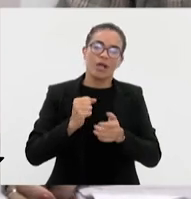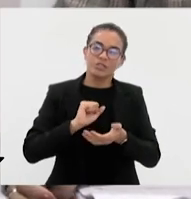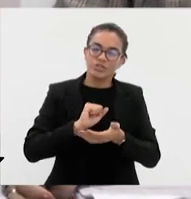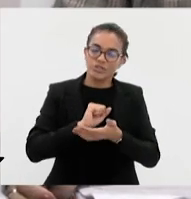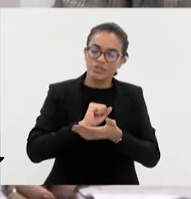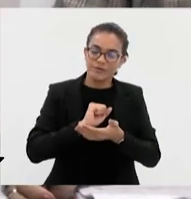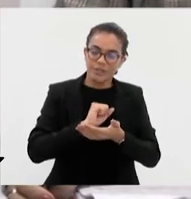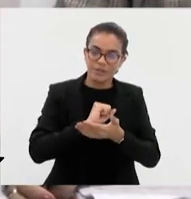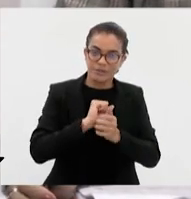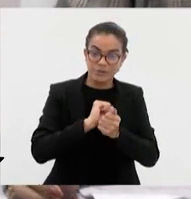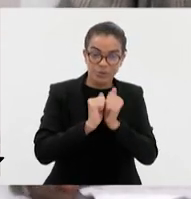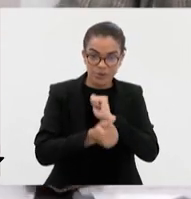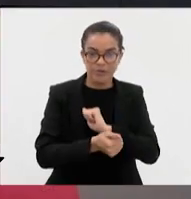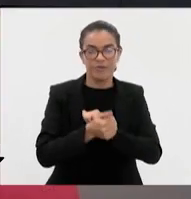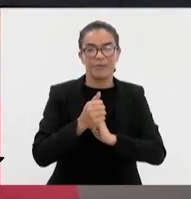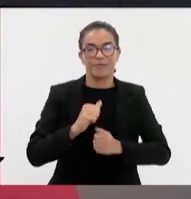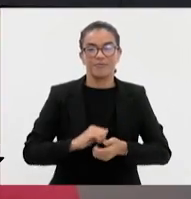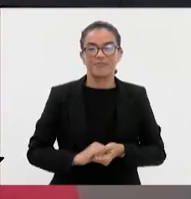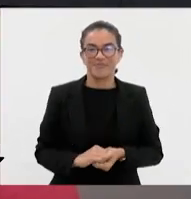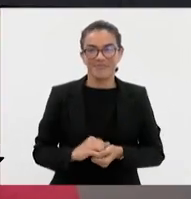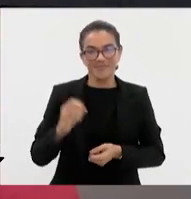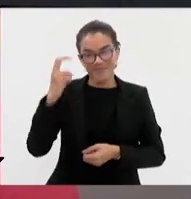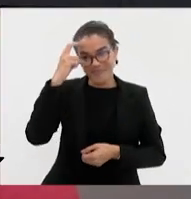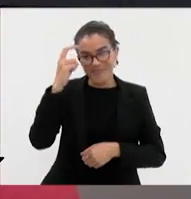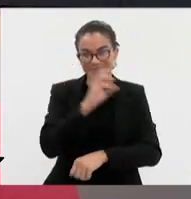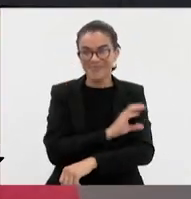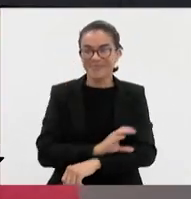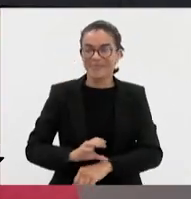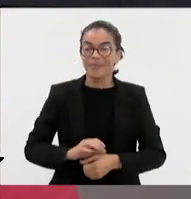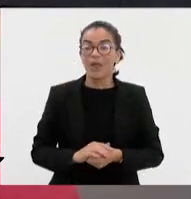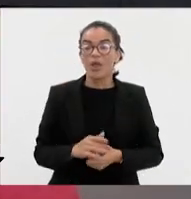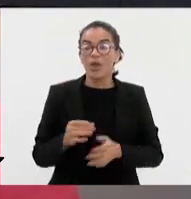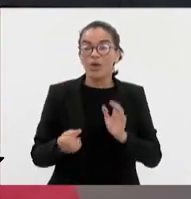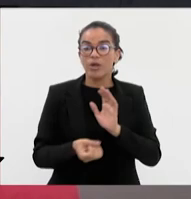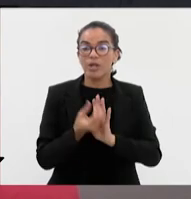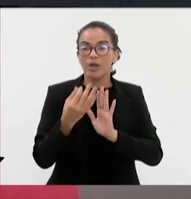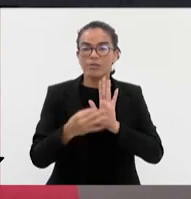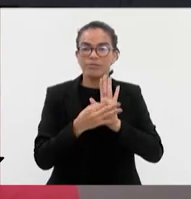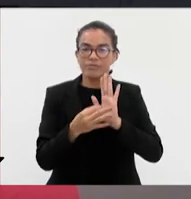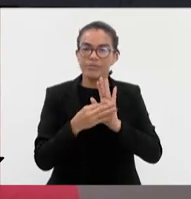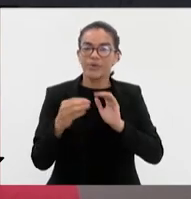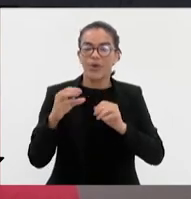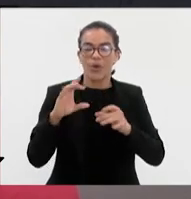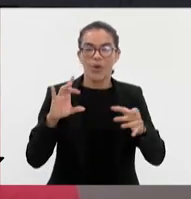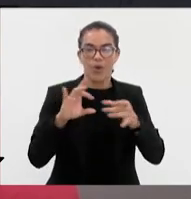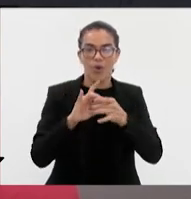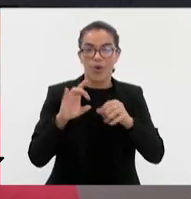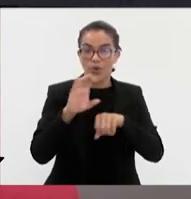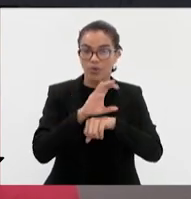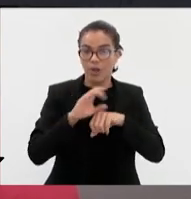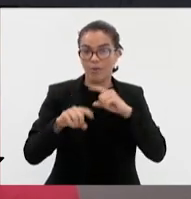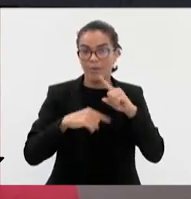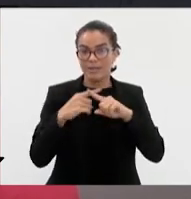deputada Verônica Lima. Presidente, eu fiz um parecer da constitucionalidade com emendas.